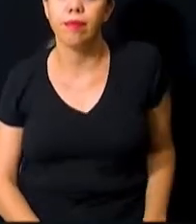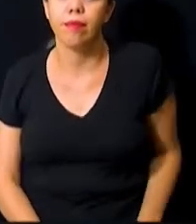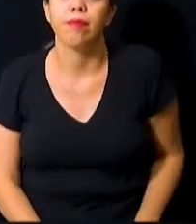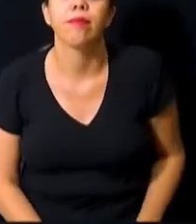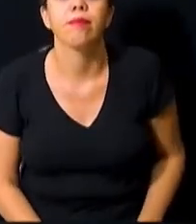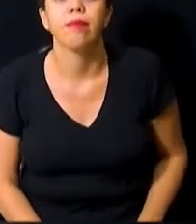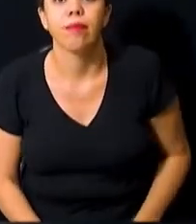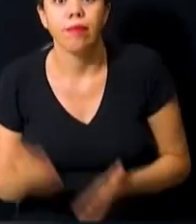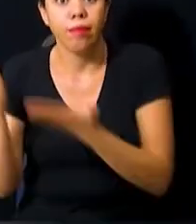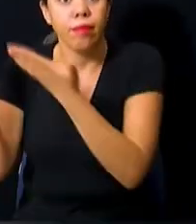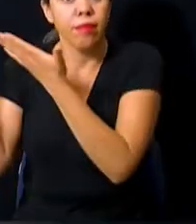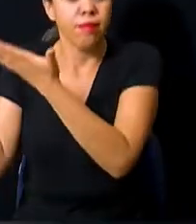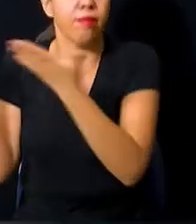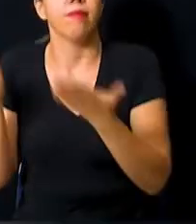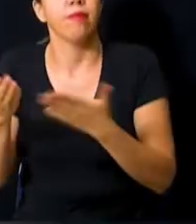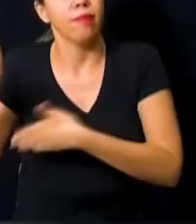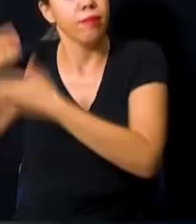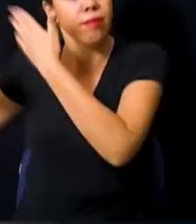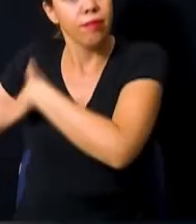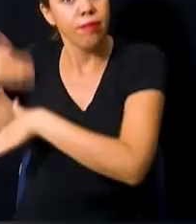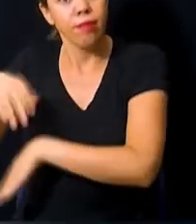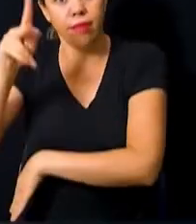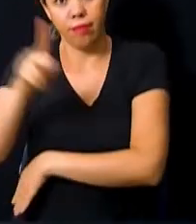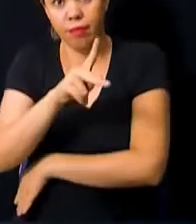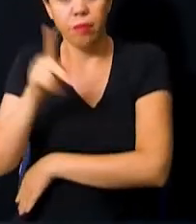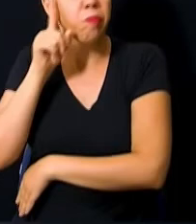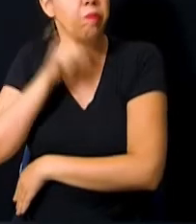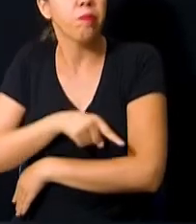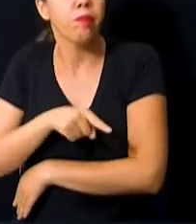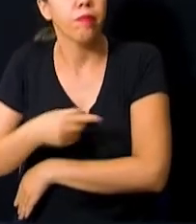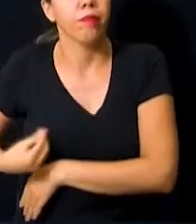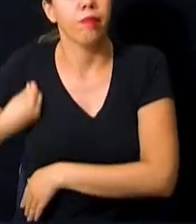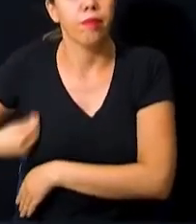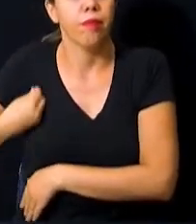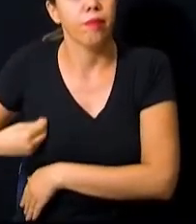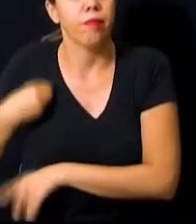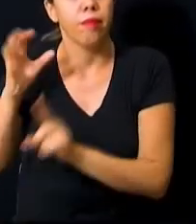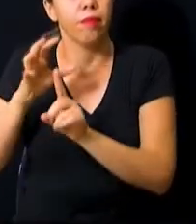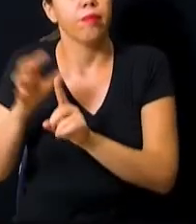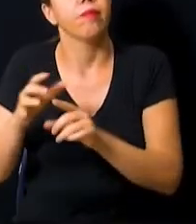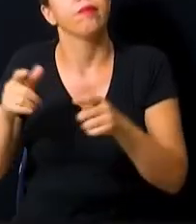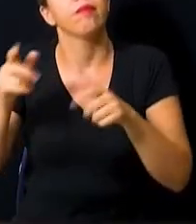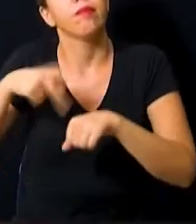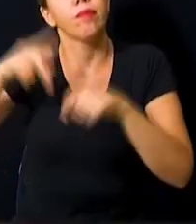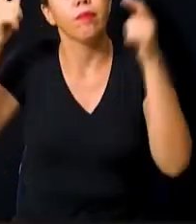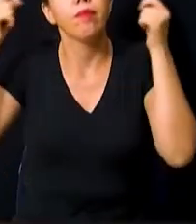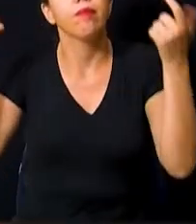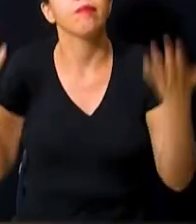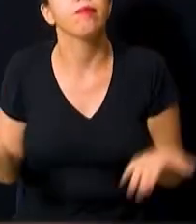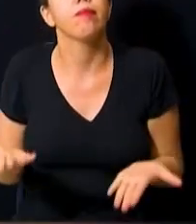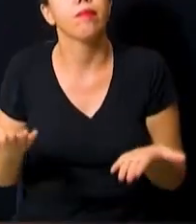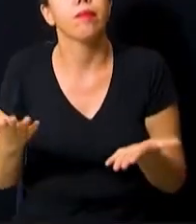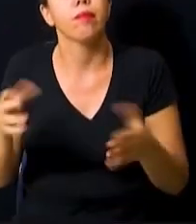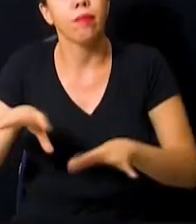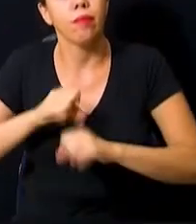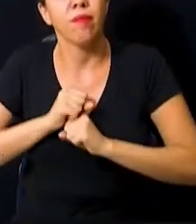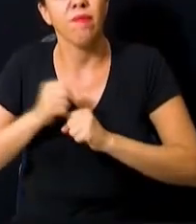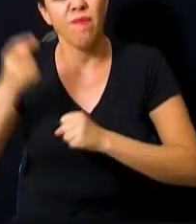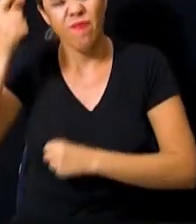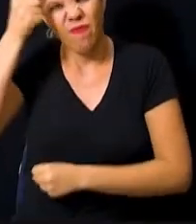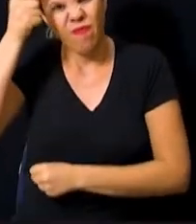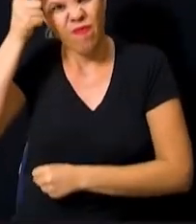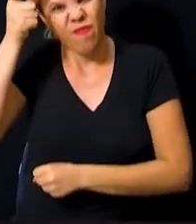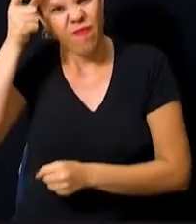Em Exorcismo Sagrado, no passado, o padre americano Peter estava sediado no México. Enfraquecido ao ser possuído por um